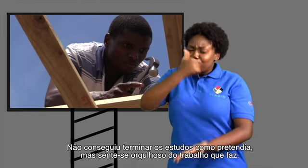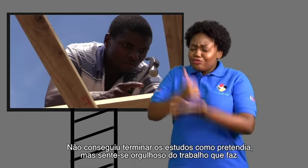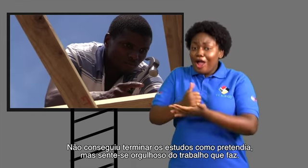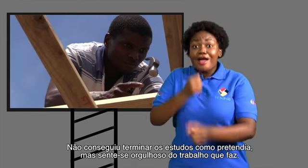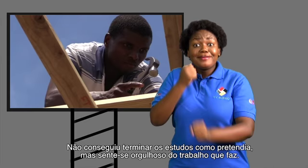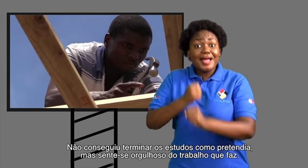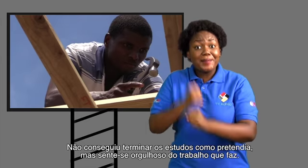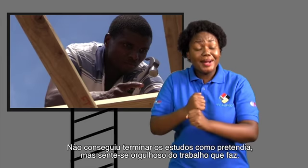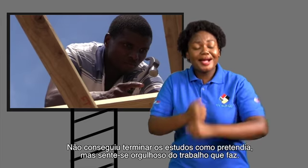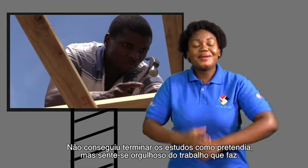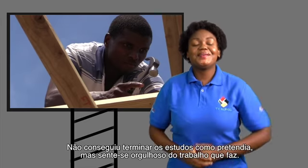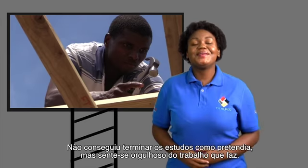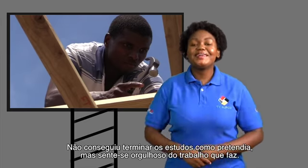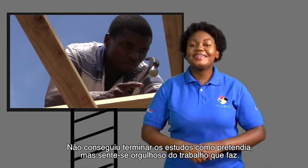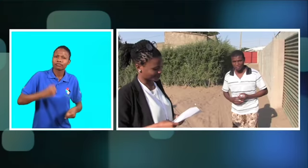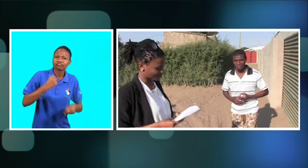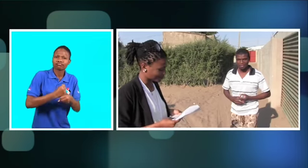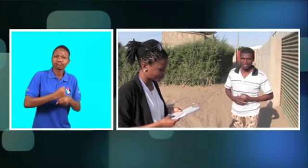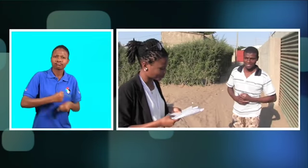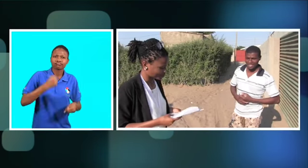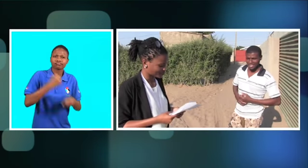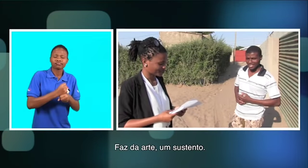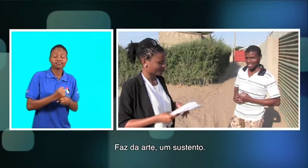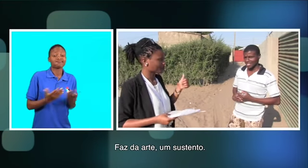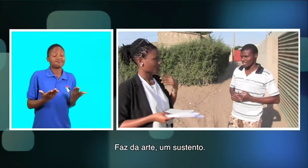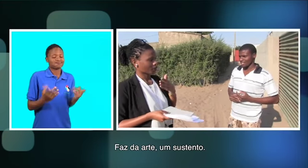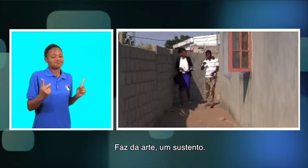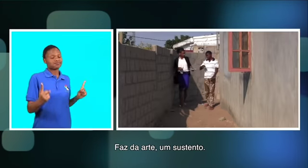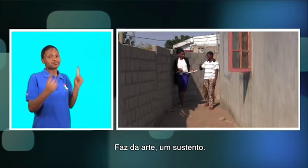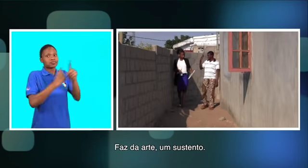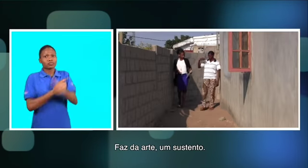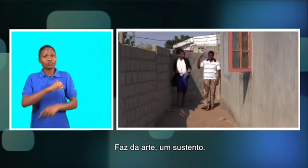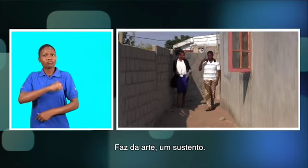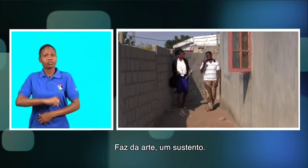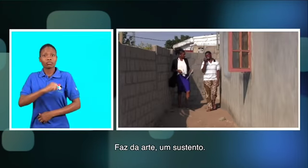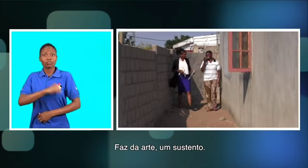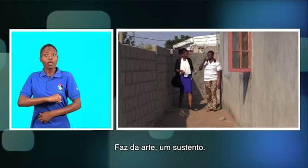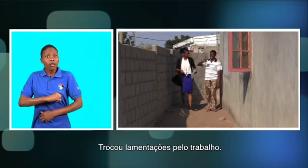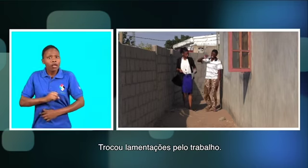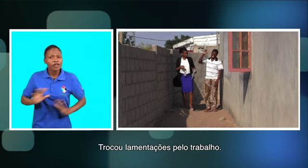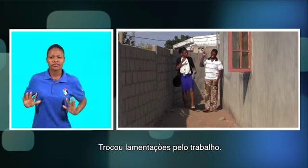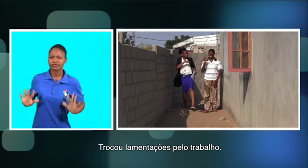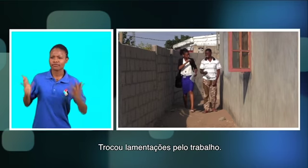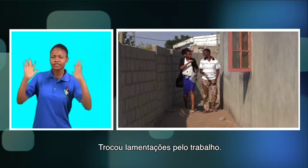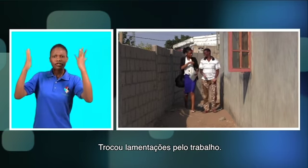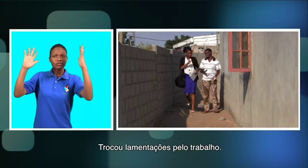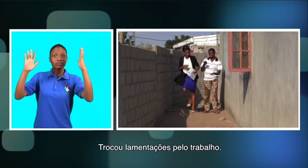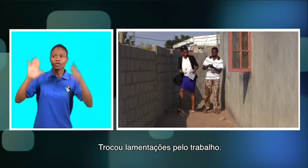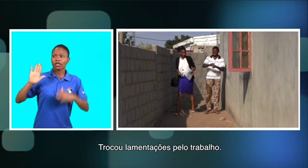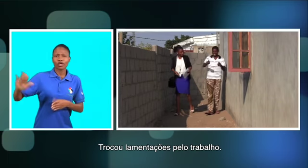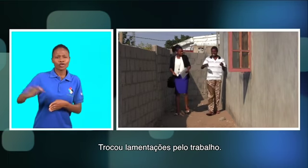mas sente-se orgulhoso do trabalho que faz. Faz da arte um sustento. Trocou